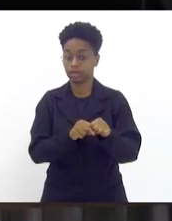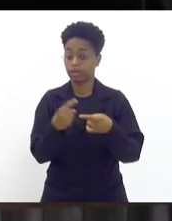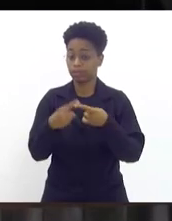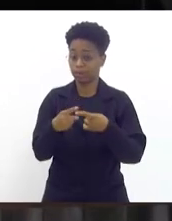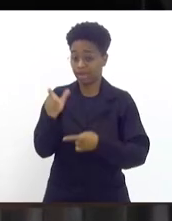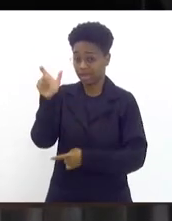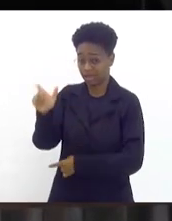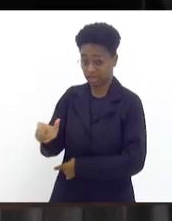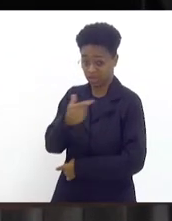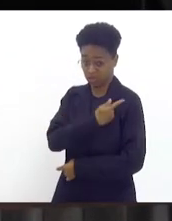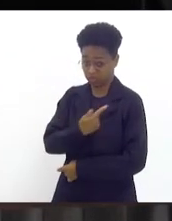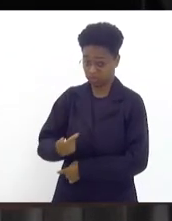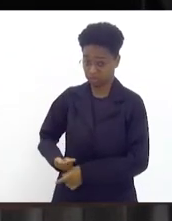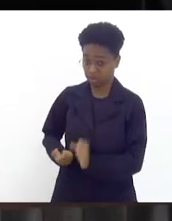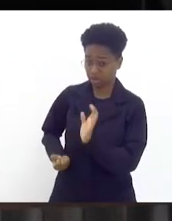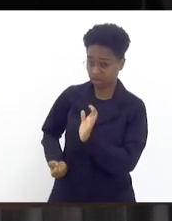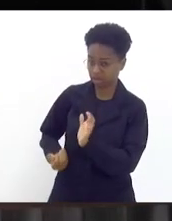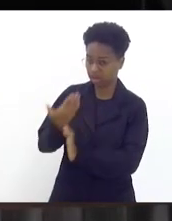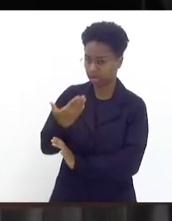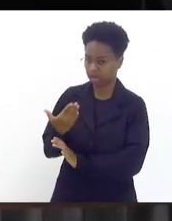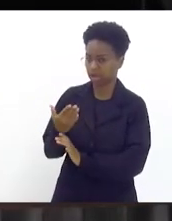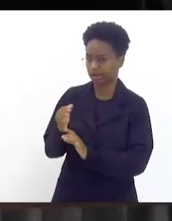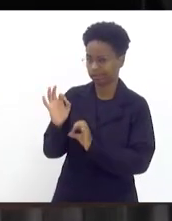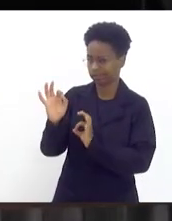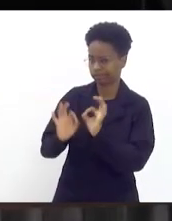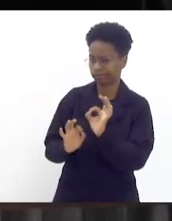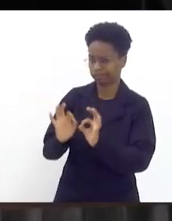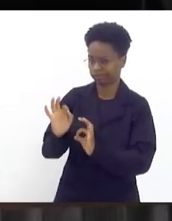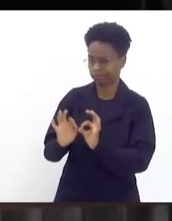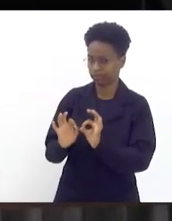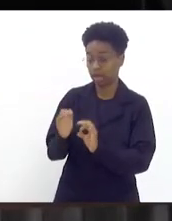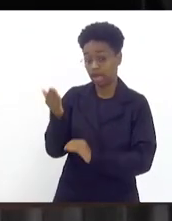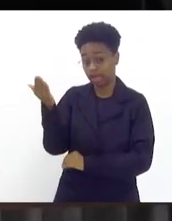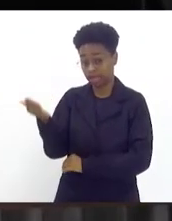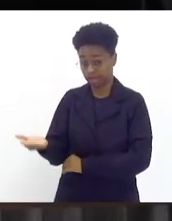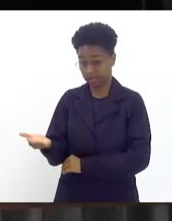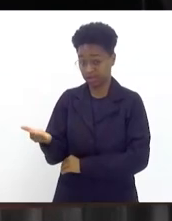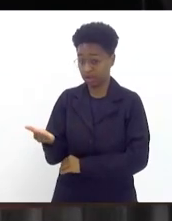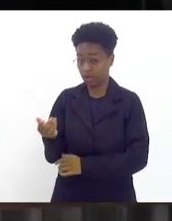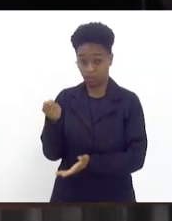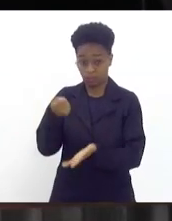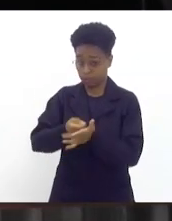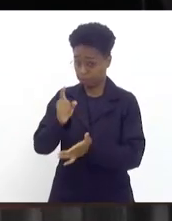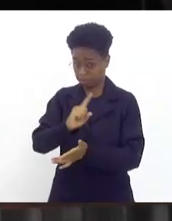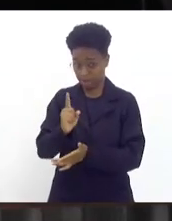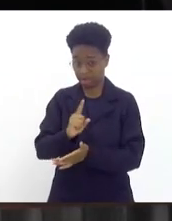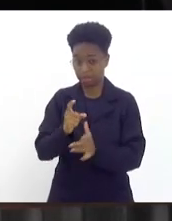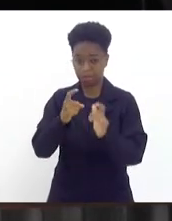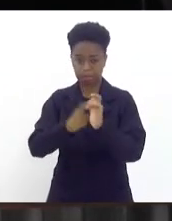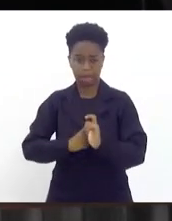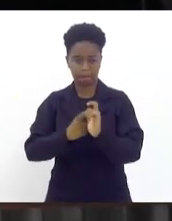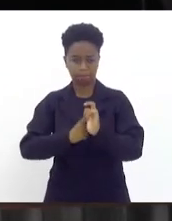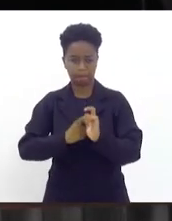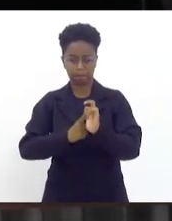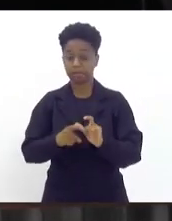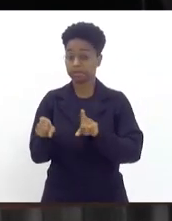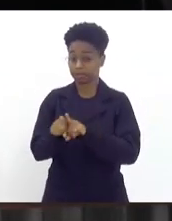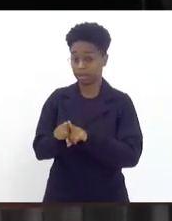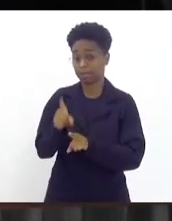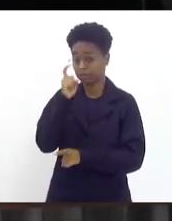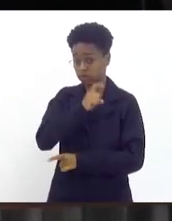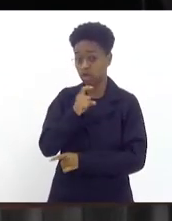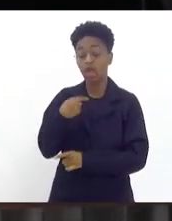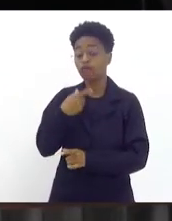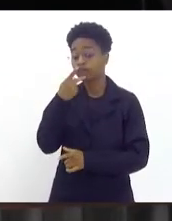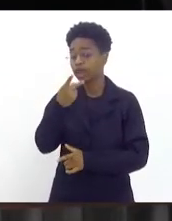faz esse engodo o governador que além de caloteiro Está se tornando mentiroso e a gente chama de caloteiro